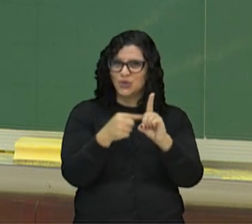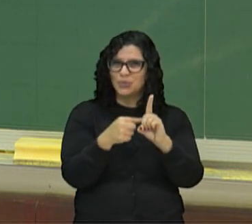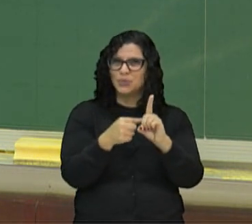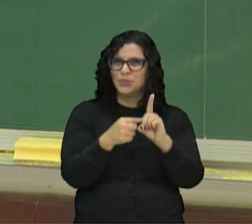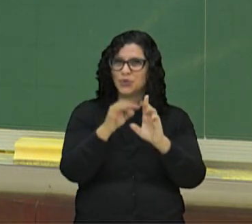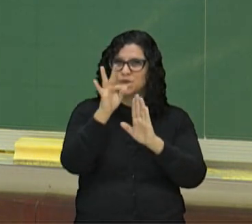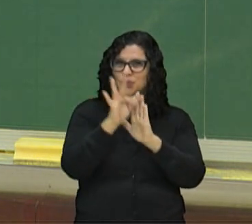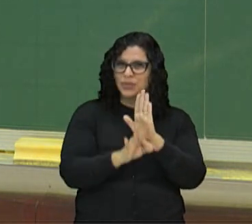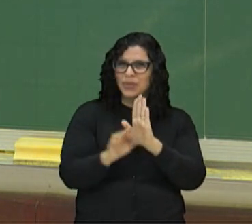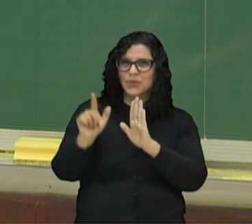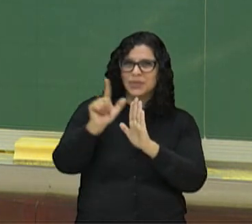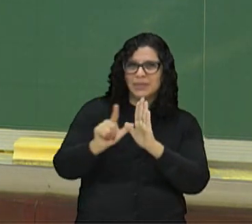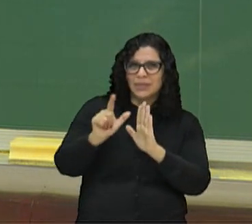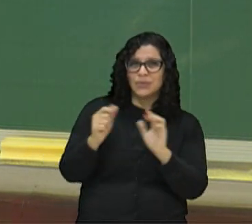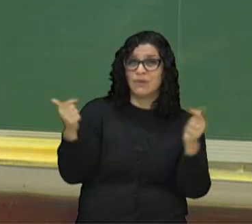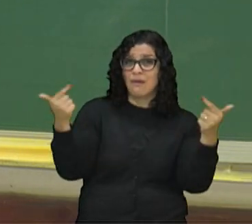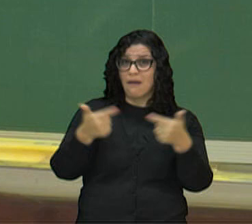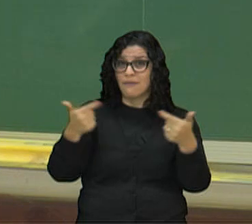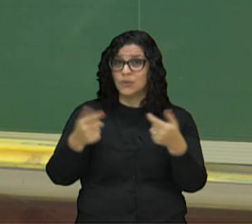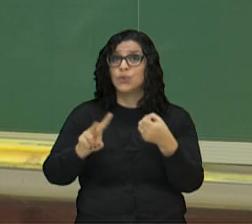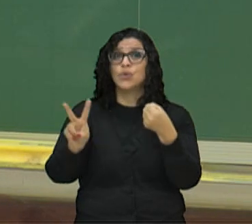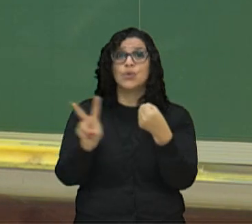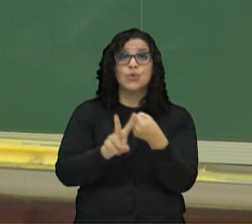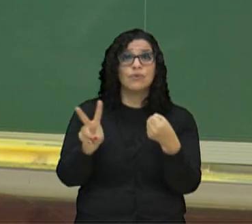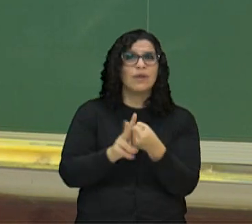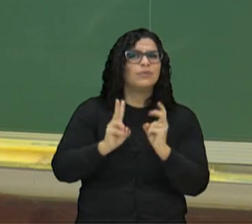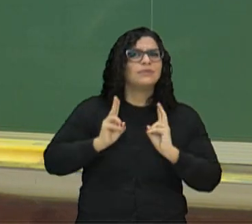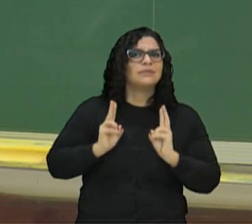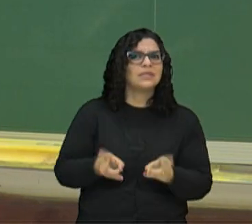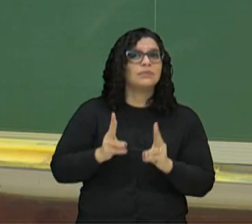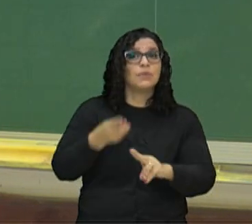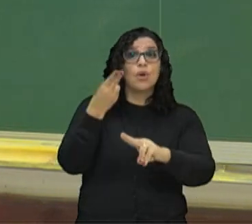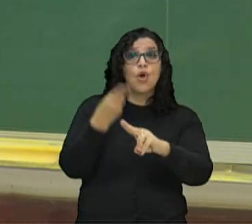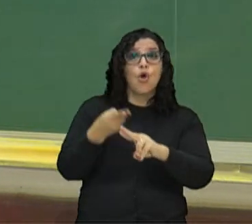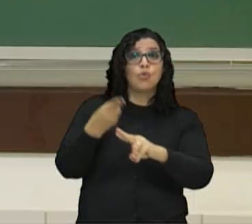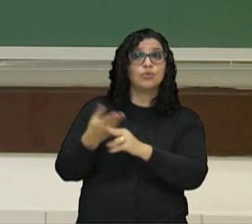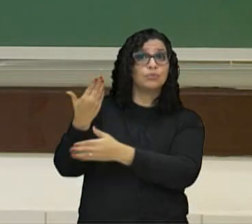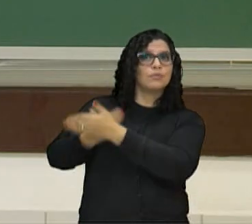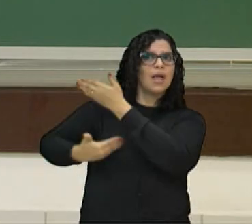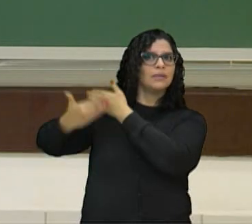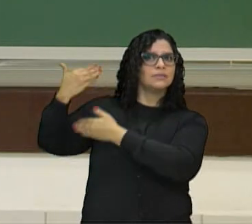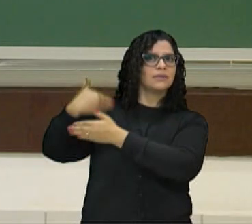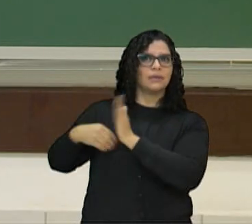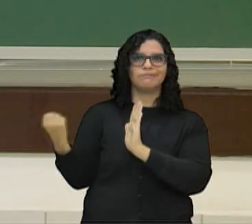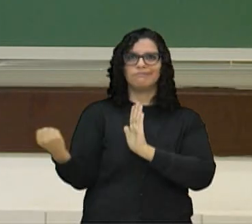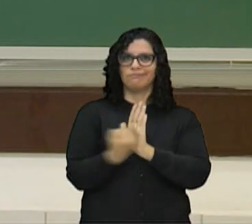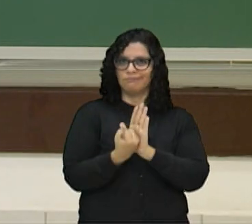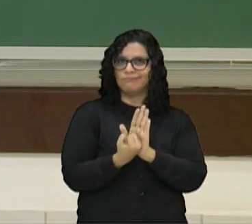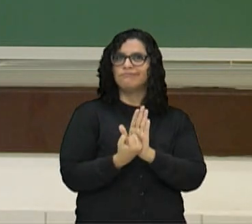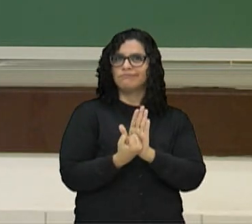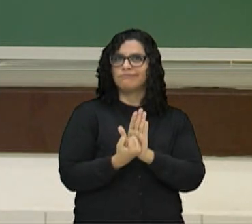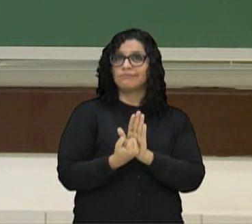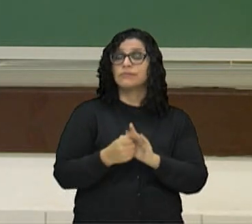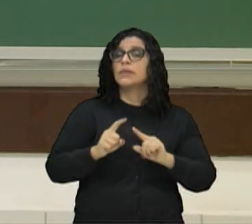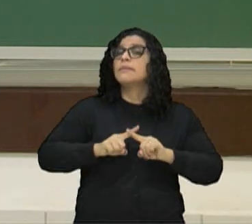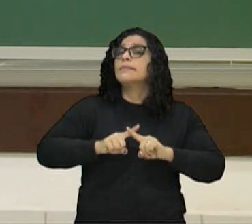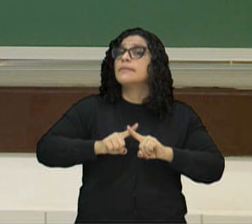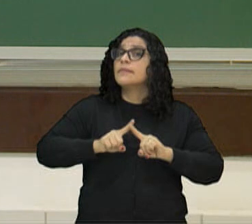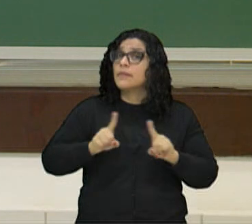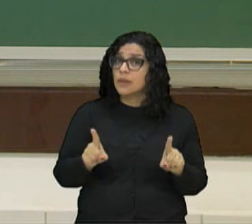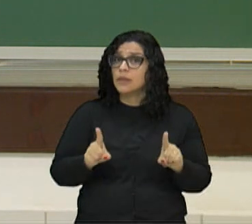o verbo é sempre no passado. A marca é no passado.